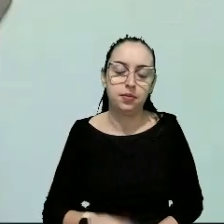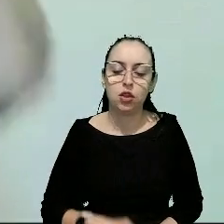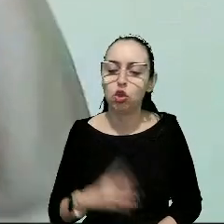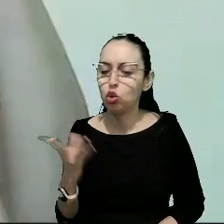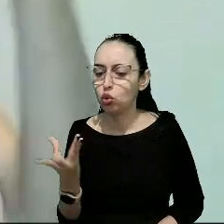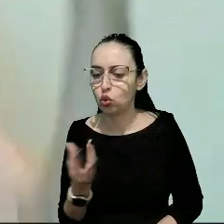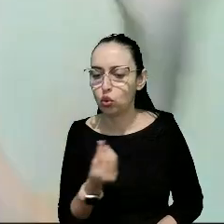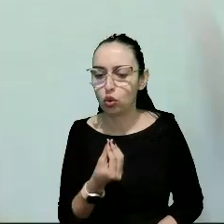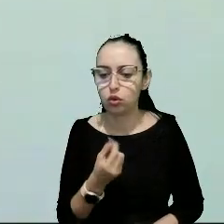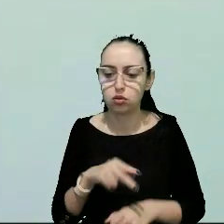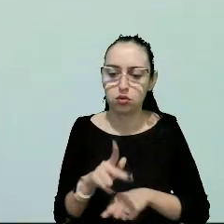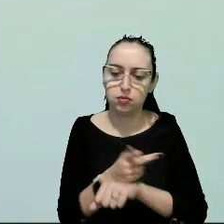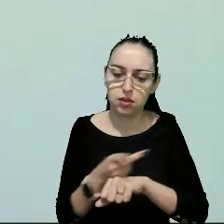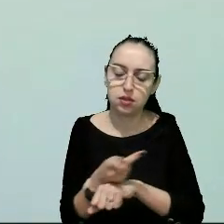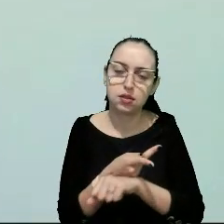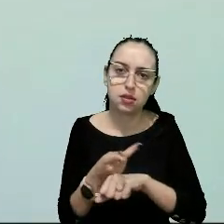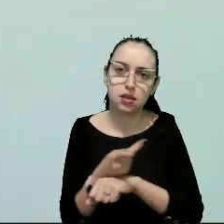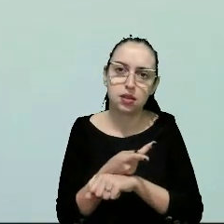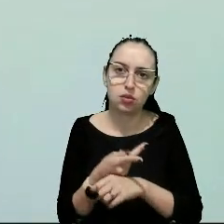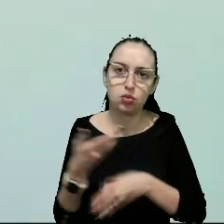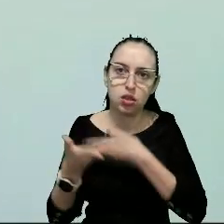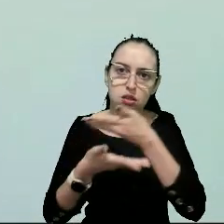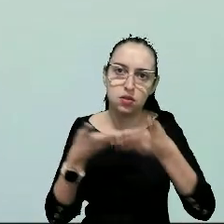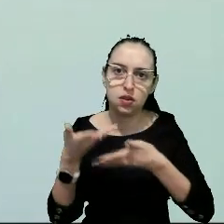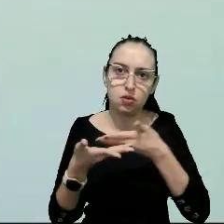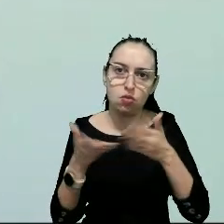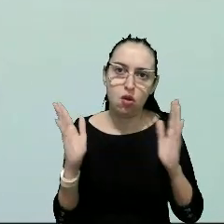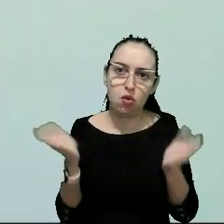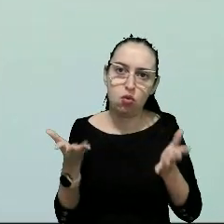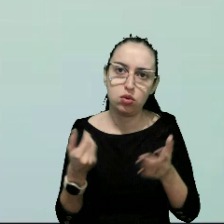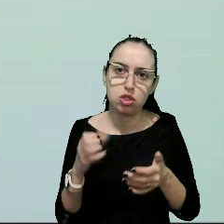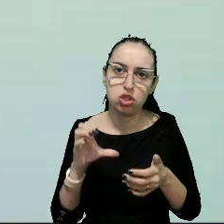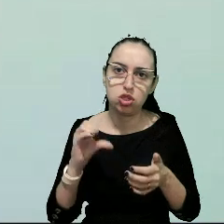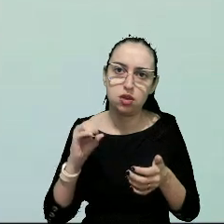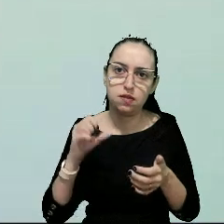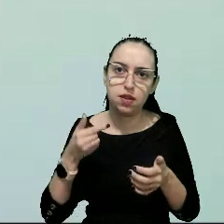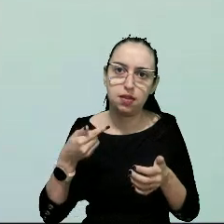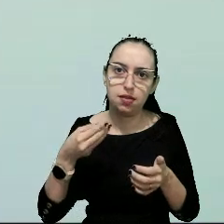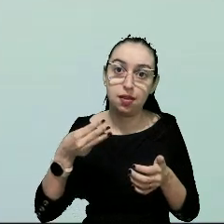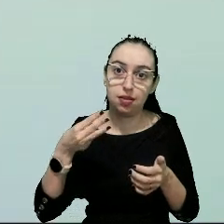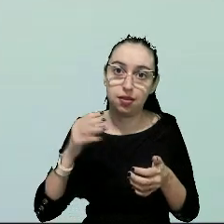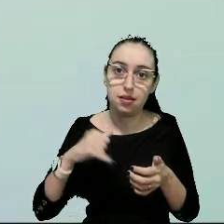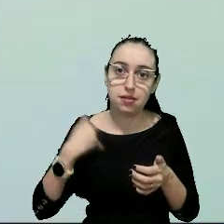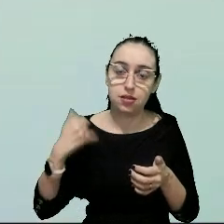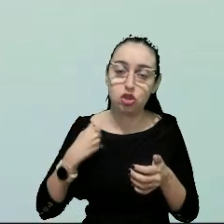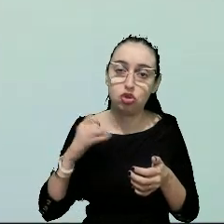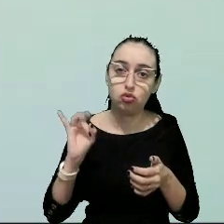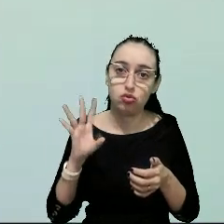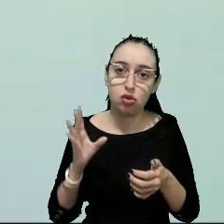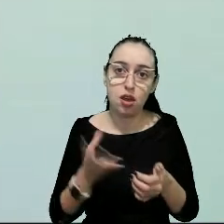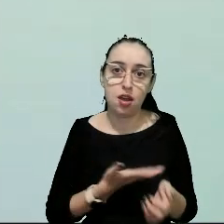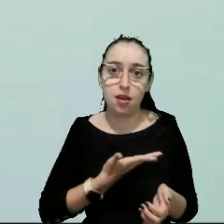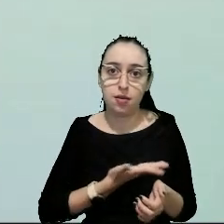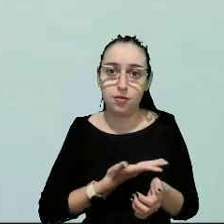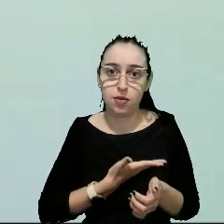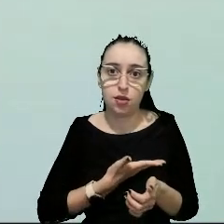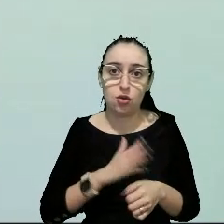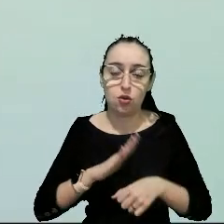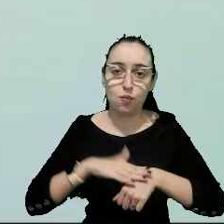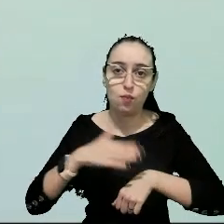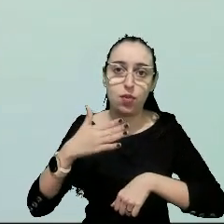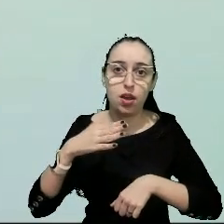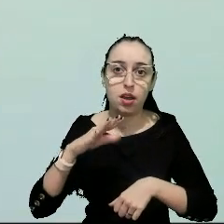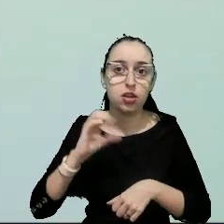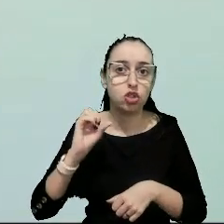amiga minha, porque todos os meus pesquisados, eu falo que hoje eu tenho 93 anos, porque eu só tenho amigos